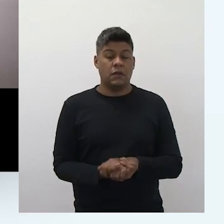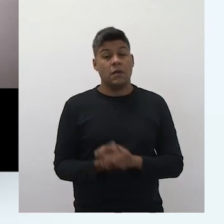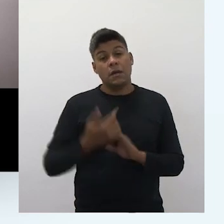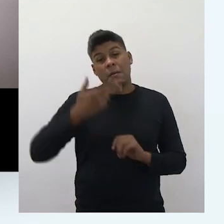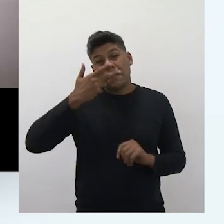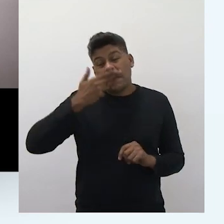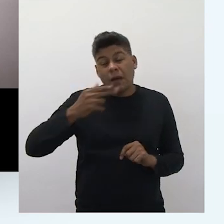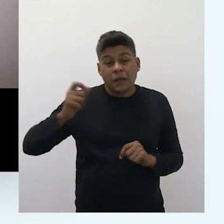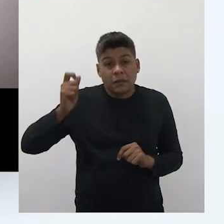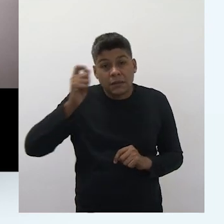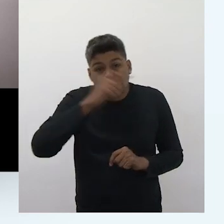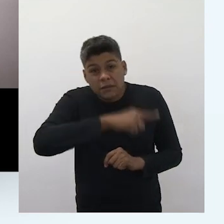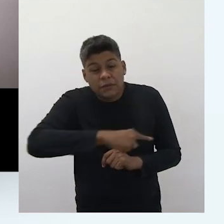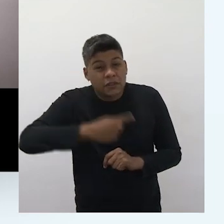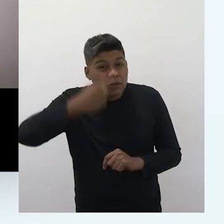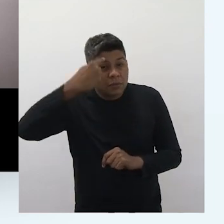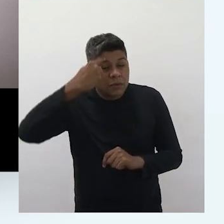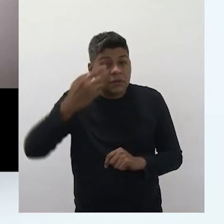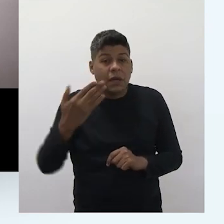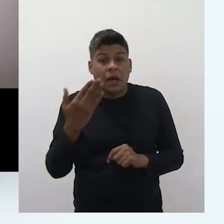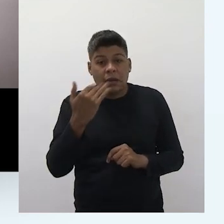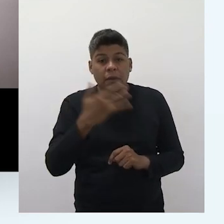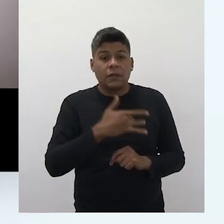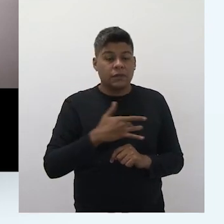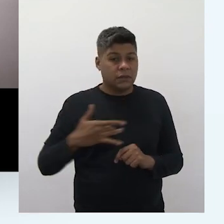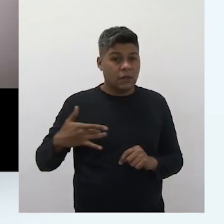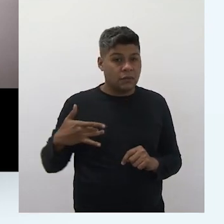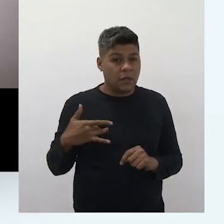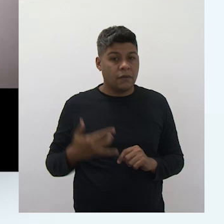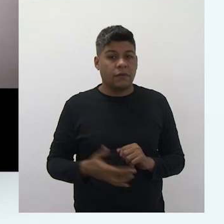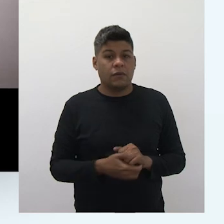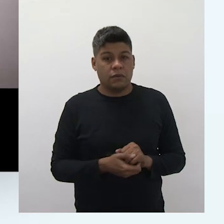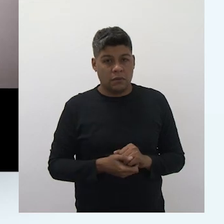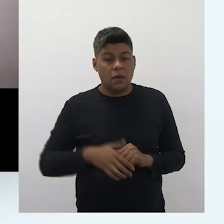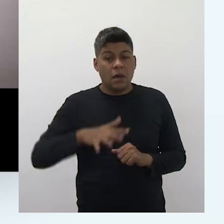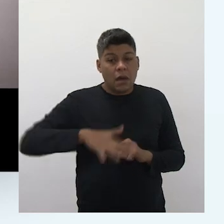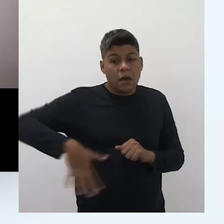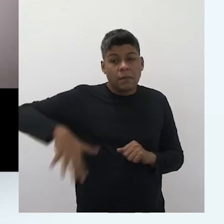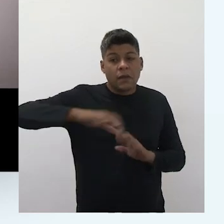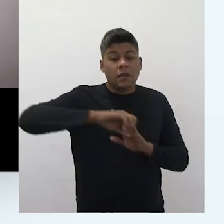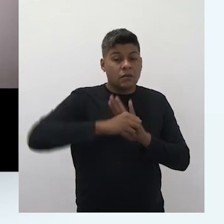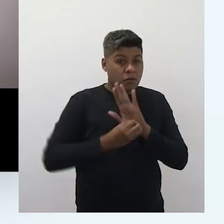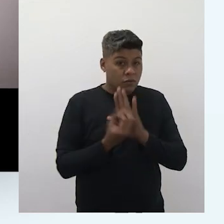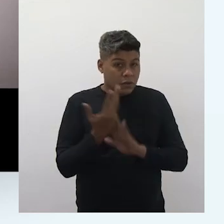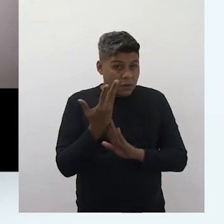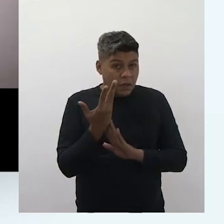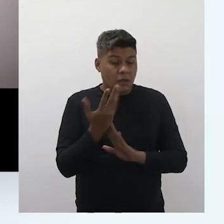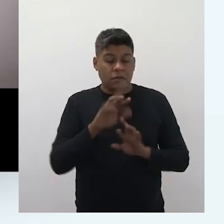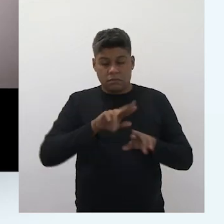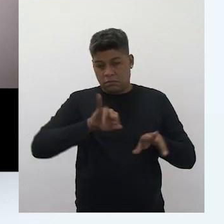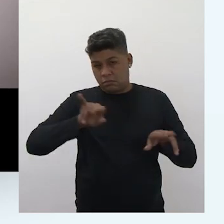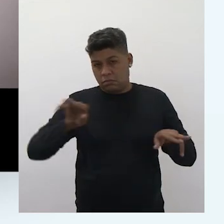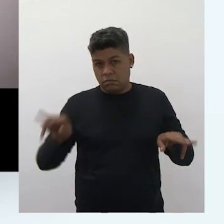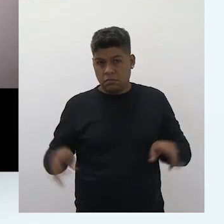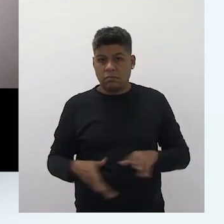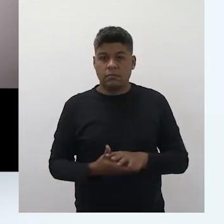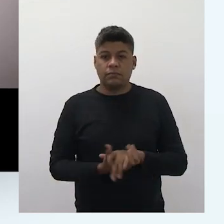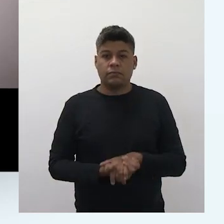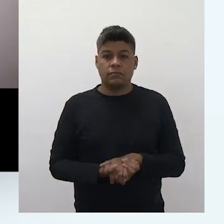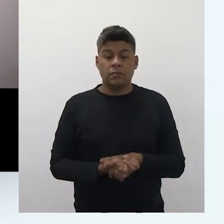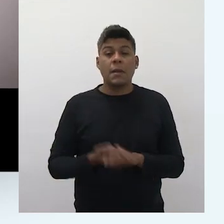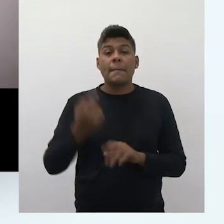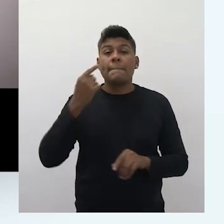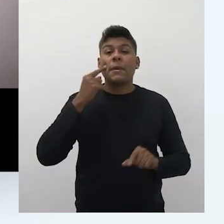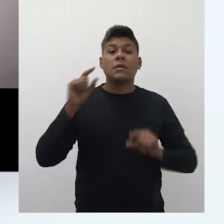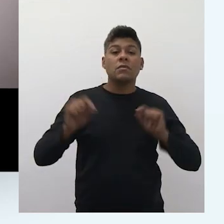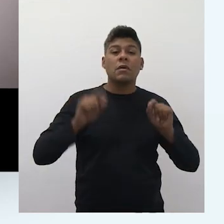parece difícil pensar numa alimentação saudável em ambiente sustentável e vice-versa. Penso